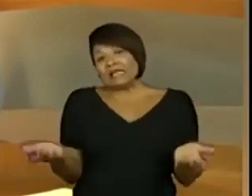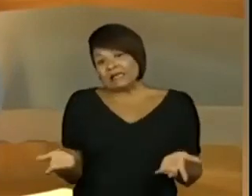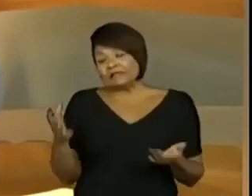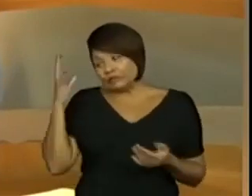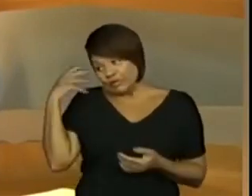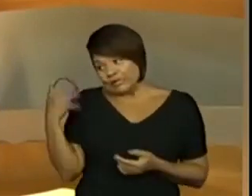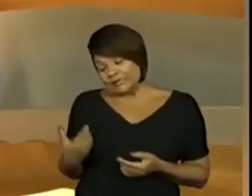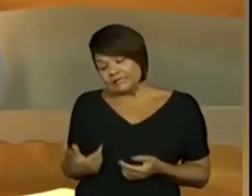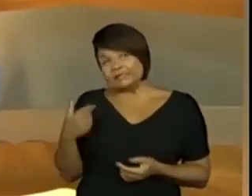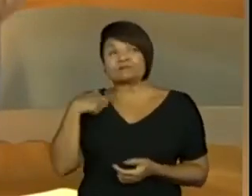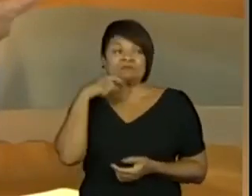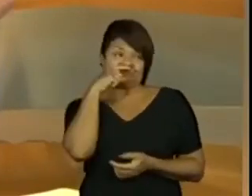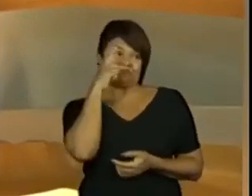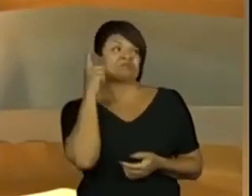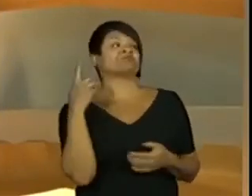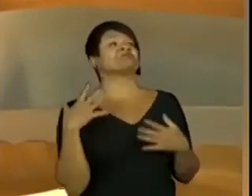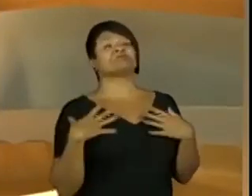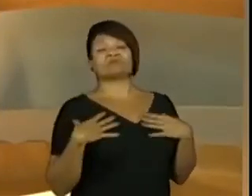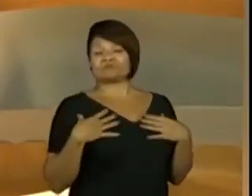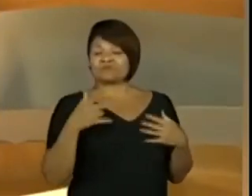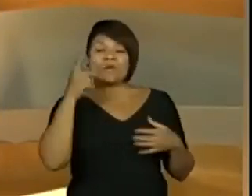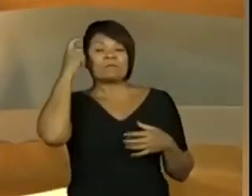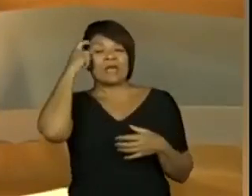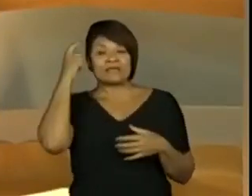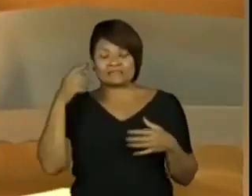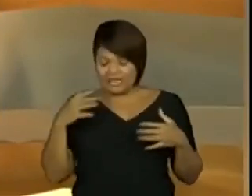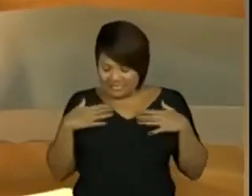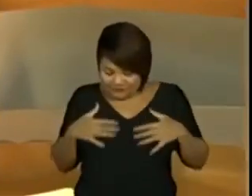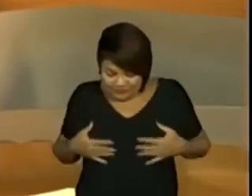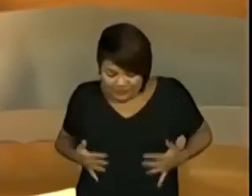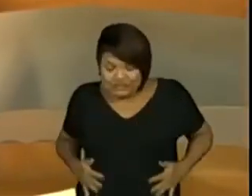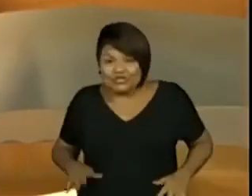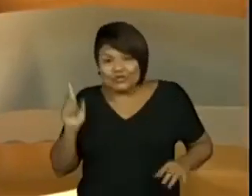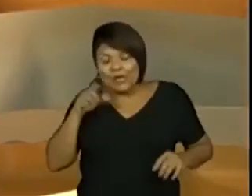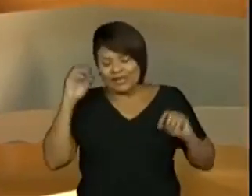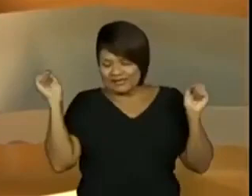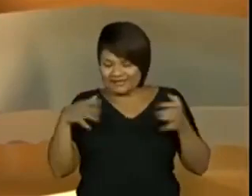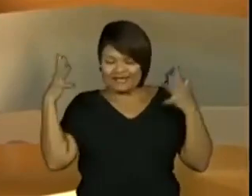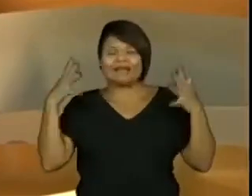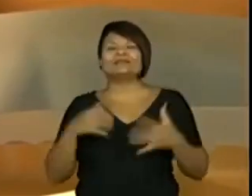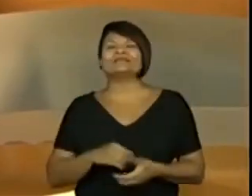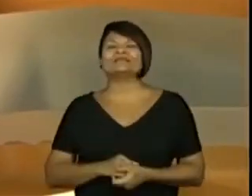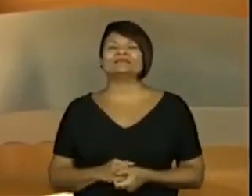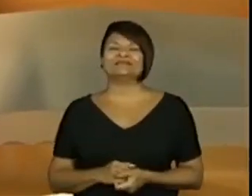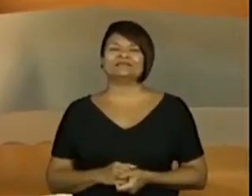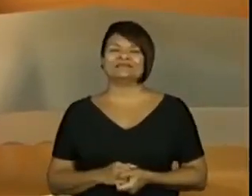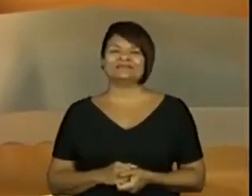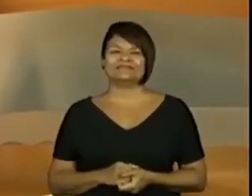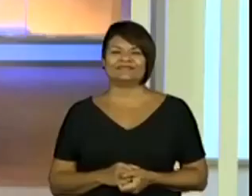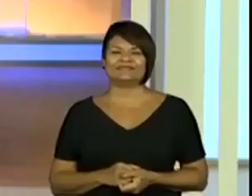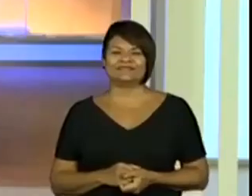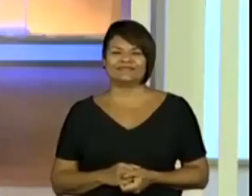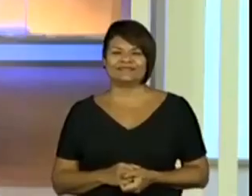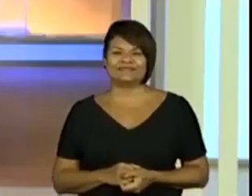vaidade, achando que o seu vestido era encantado. Próximo.